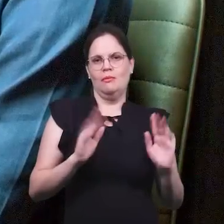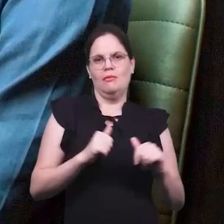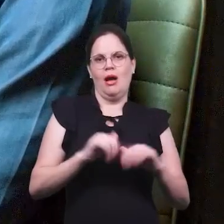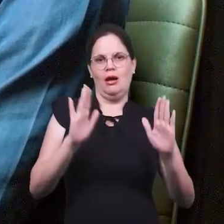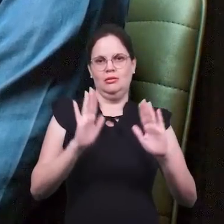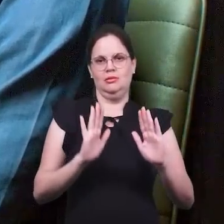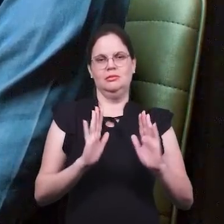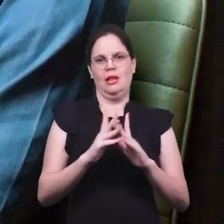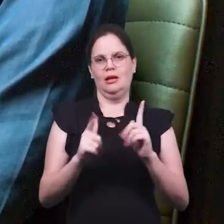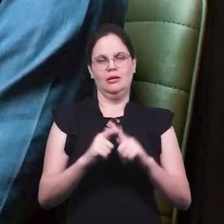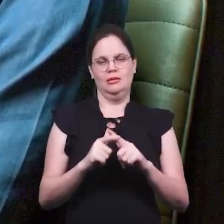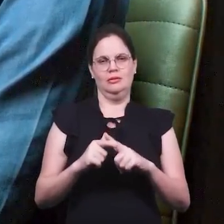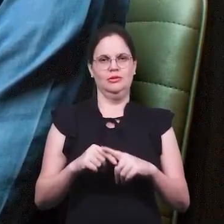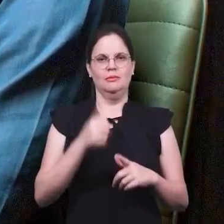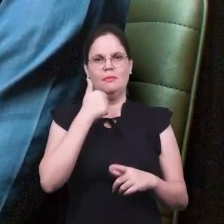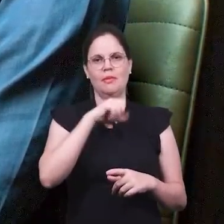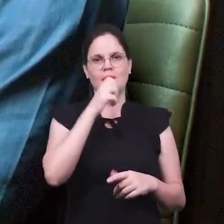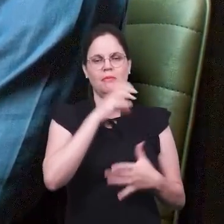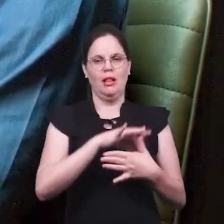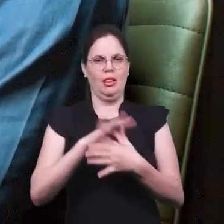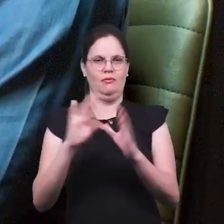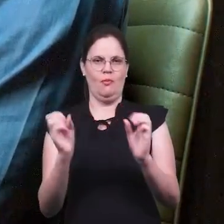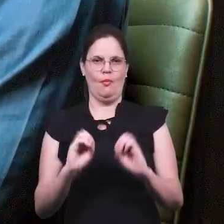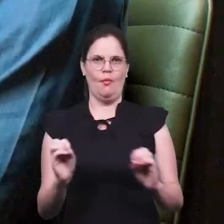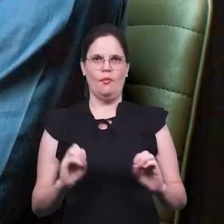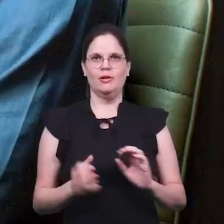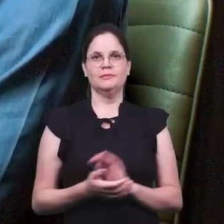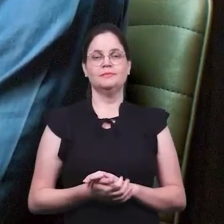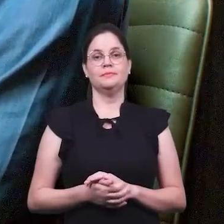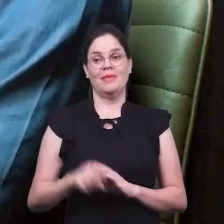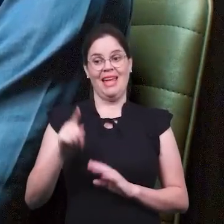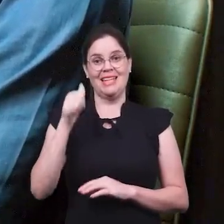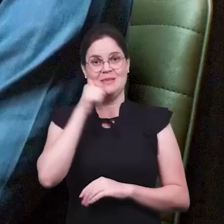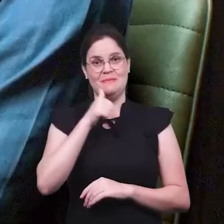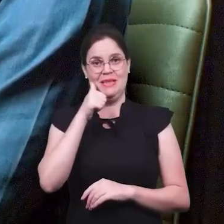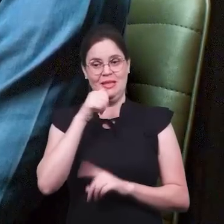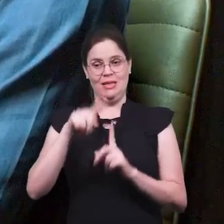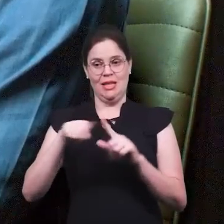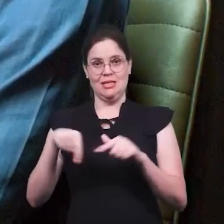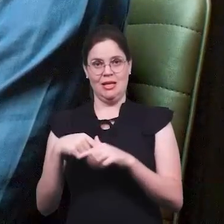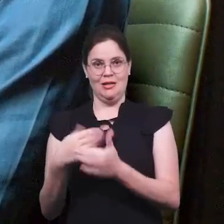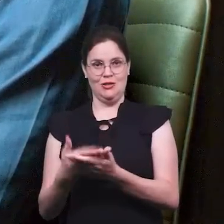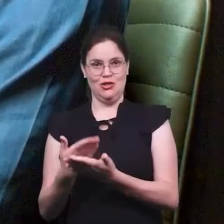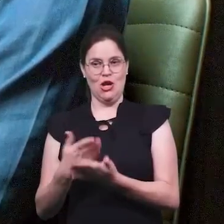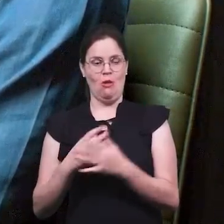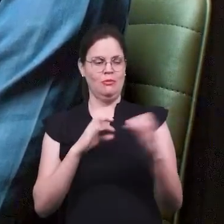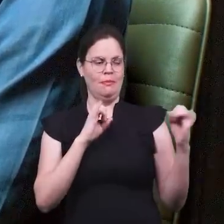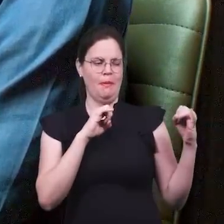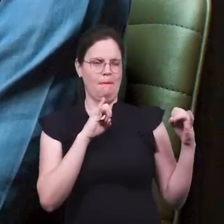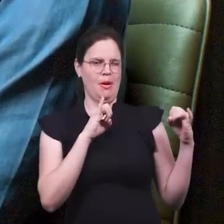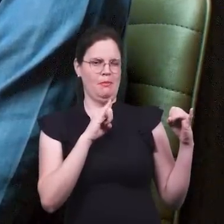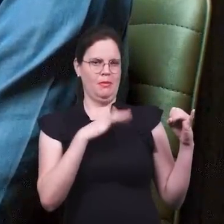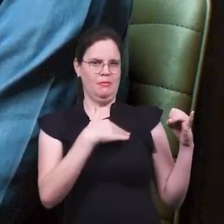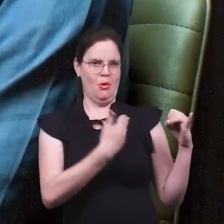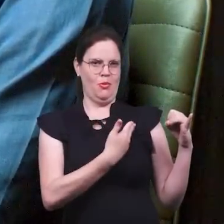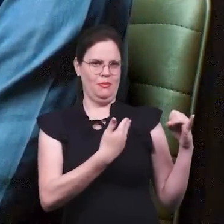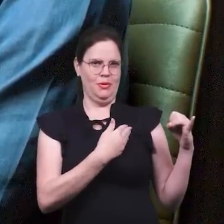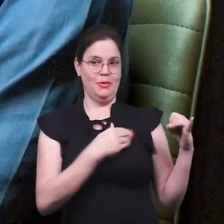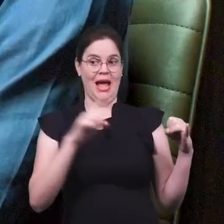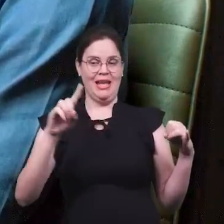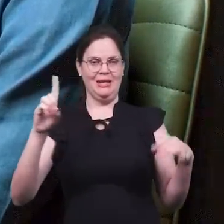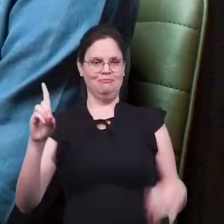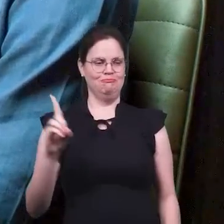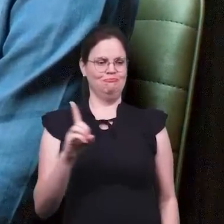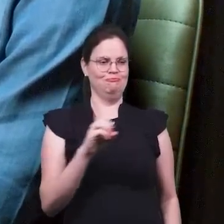E aí, é, essa menina tava gostando dele, e aí essa menina acho que foi falar com